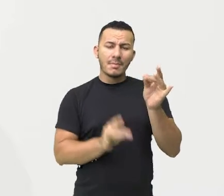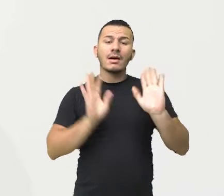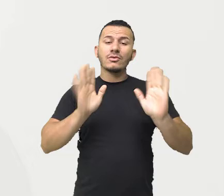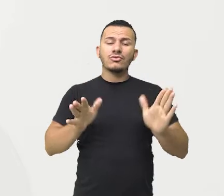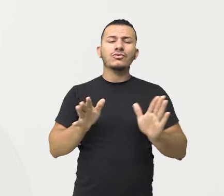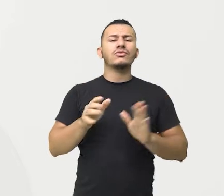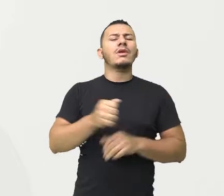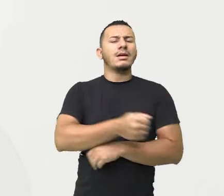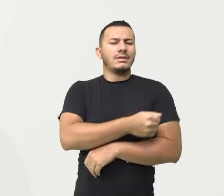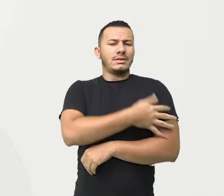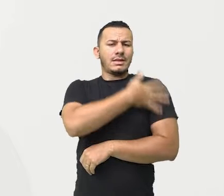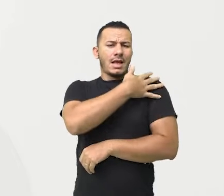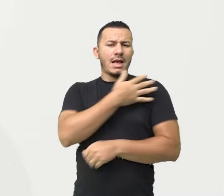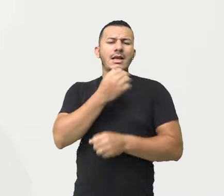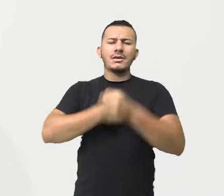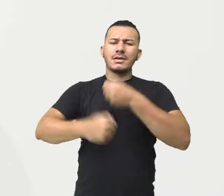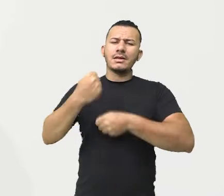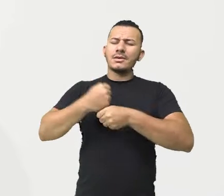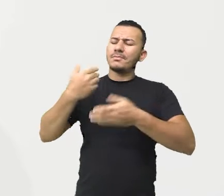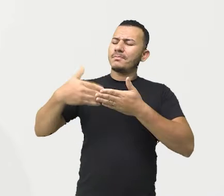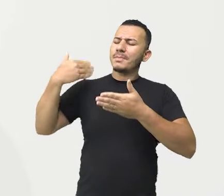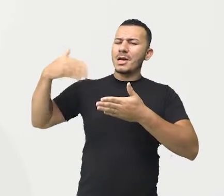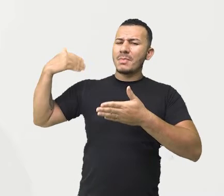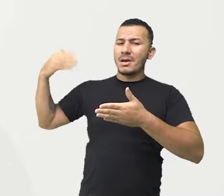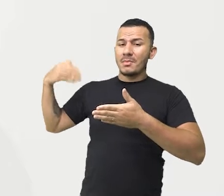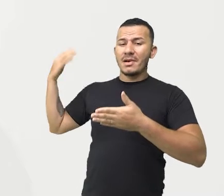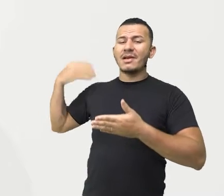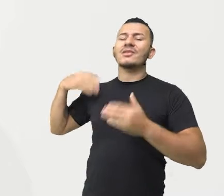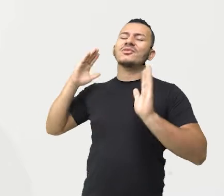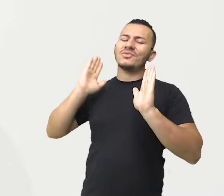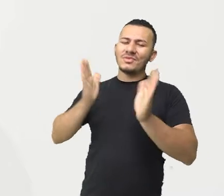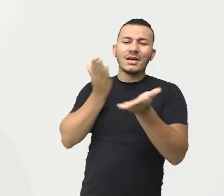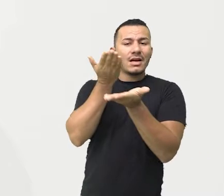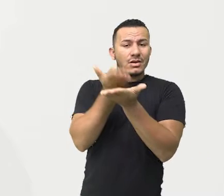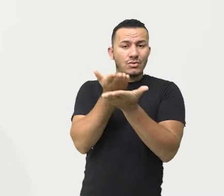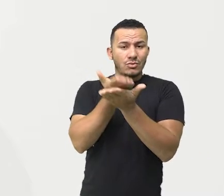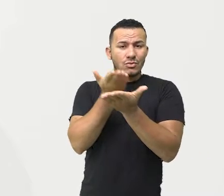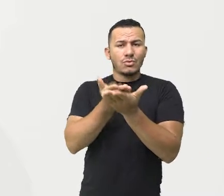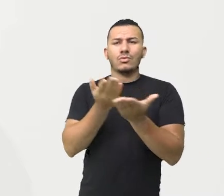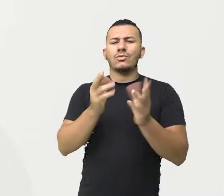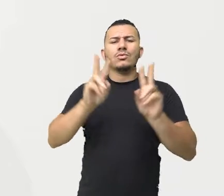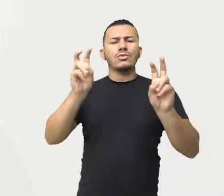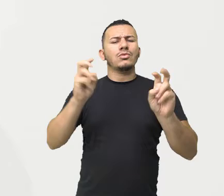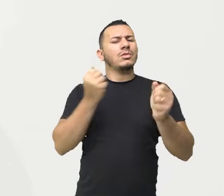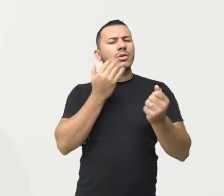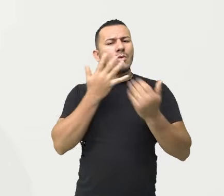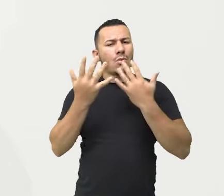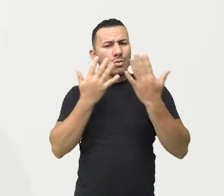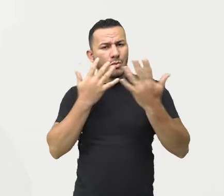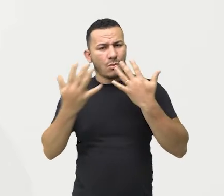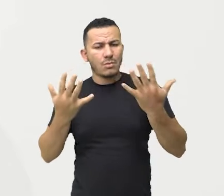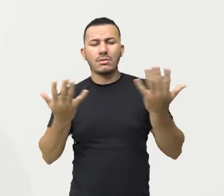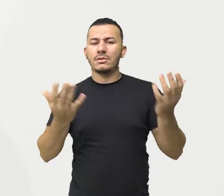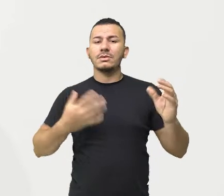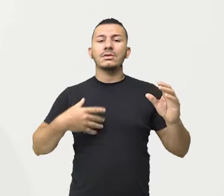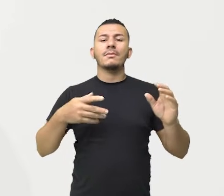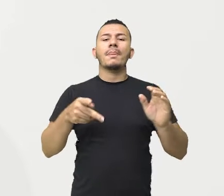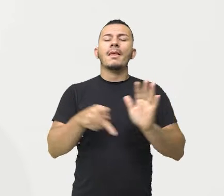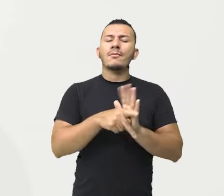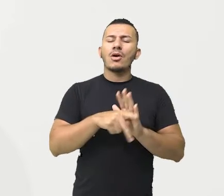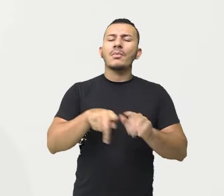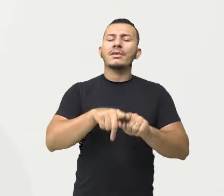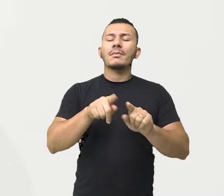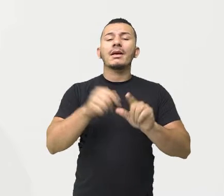séries anteriores, em anos anteriores, a respeito de cores, de características